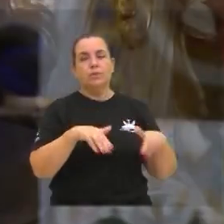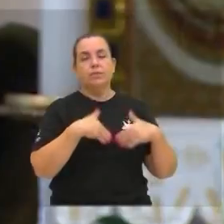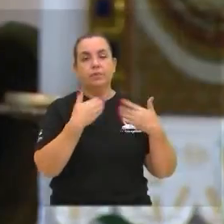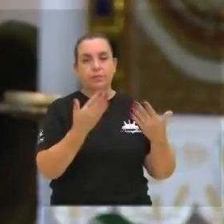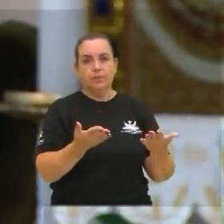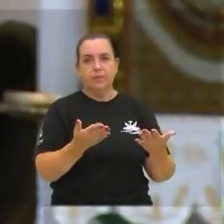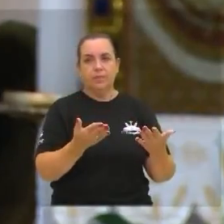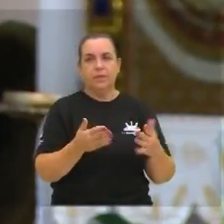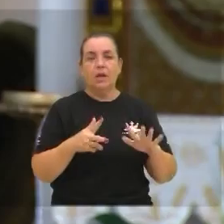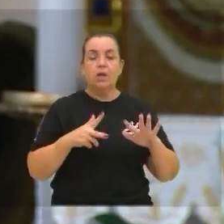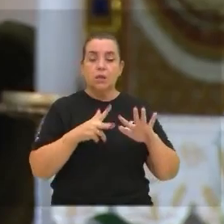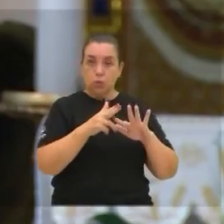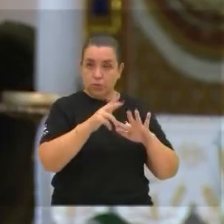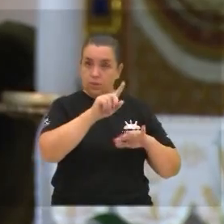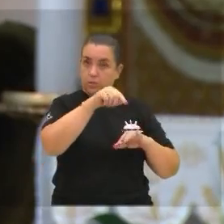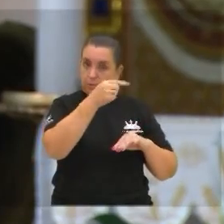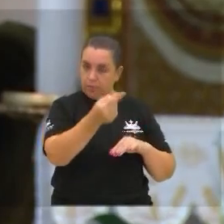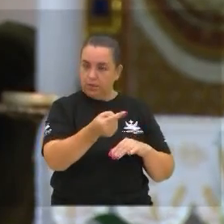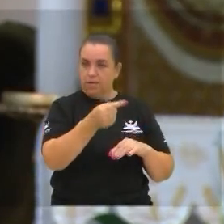da circuncisão,